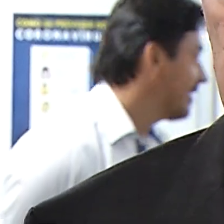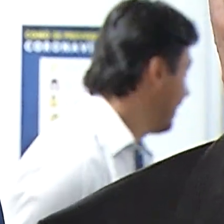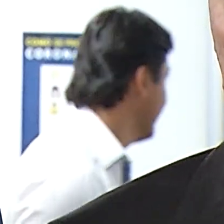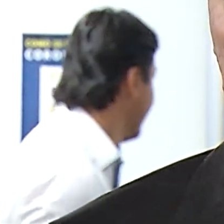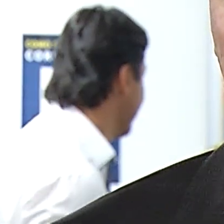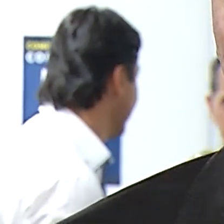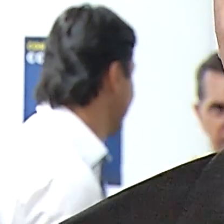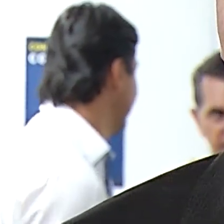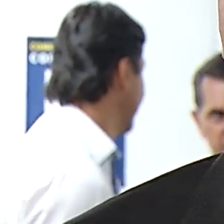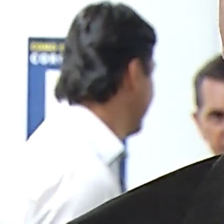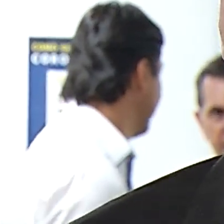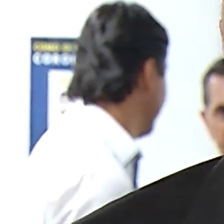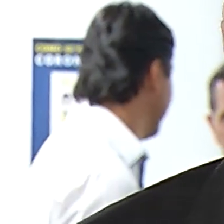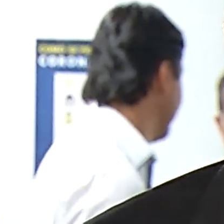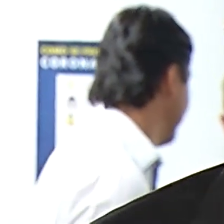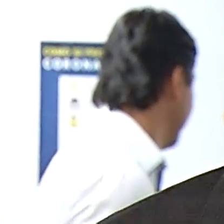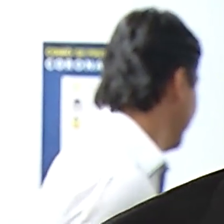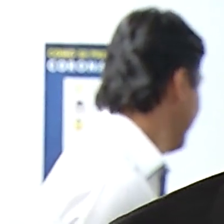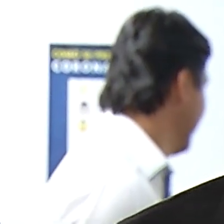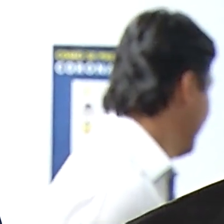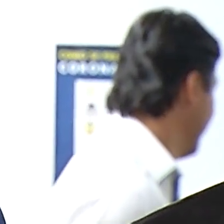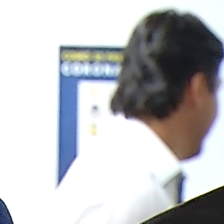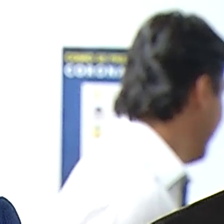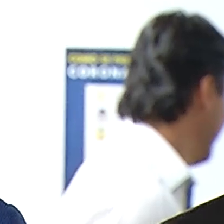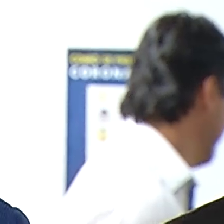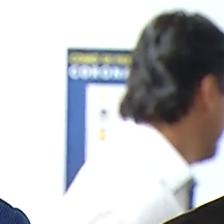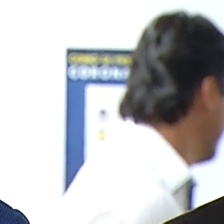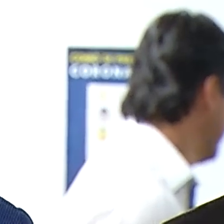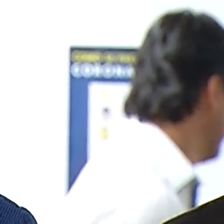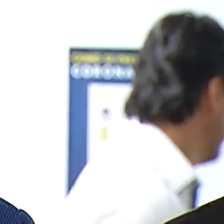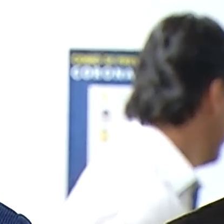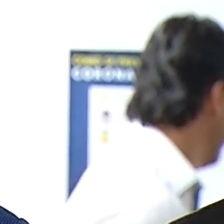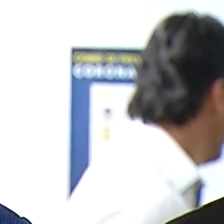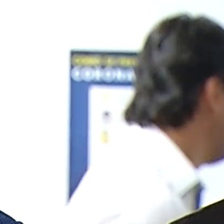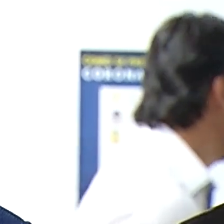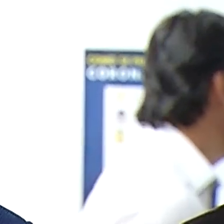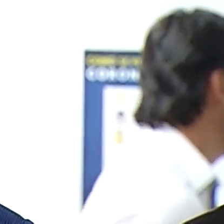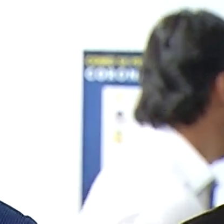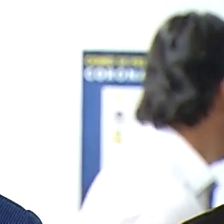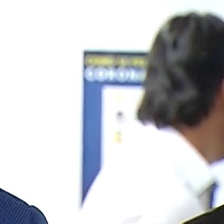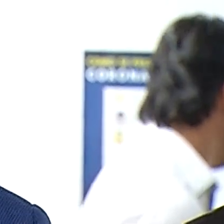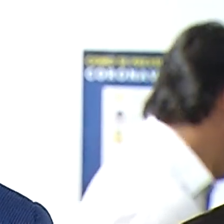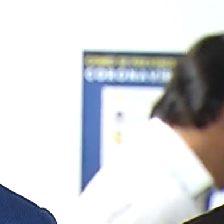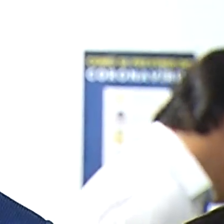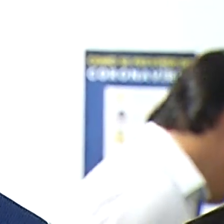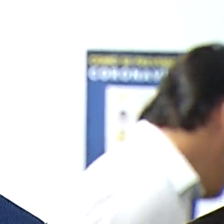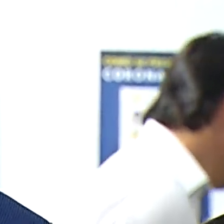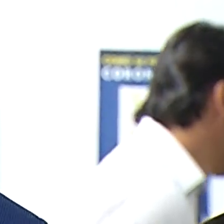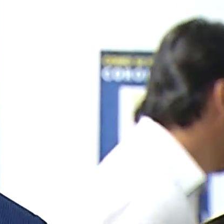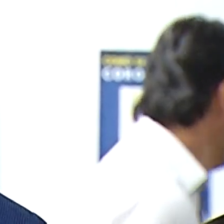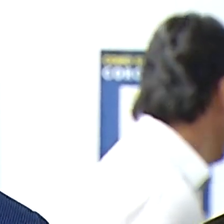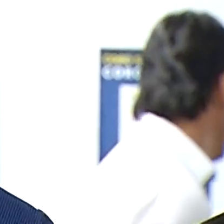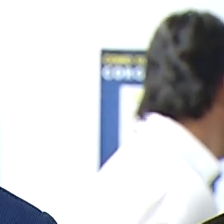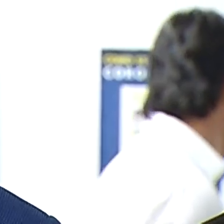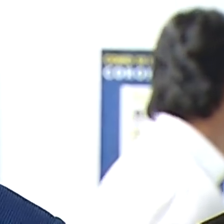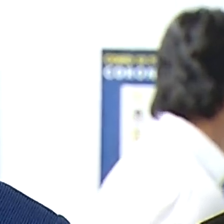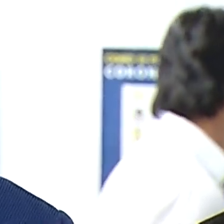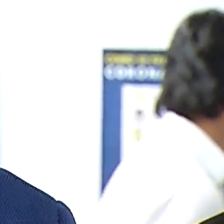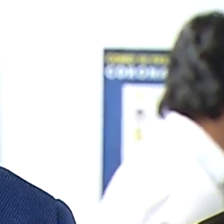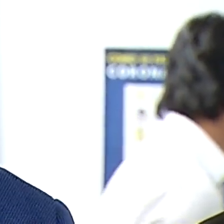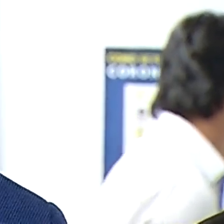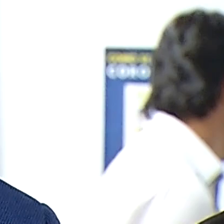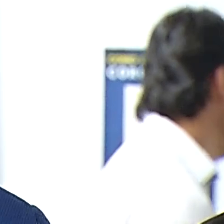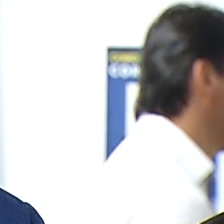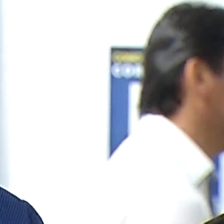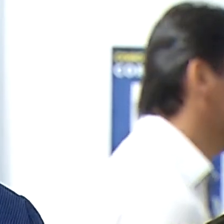governador, a primeira oportunidade que eu tenho, iniciando hoje a transição de governo, de vir fazer uma visita institucional.